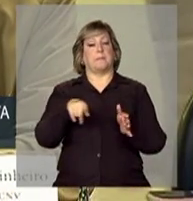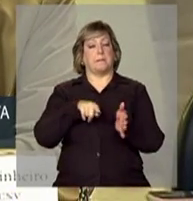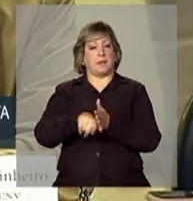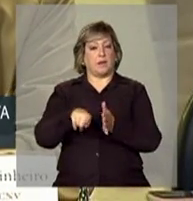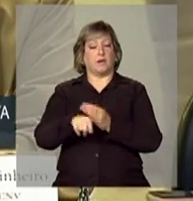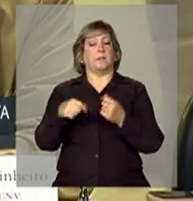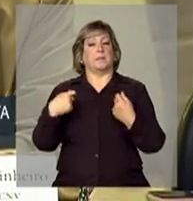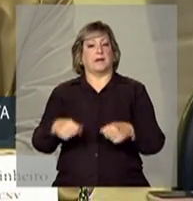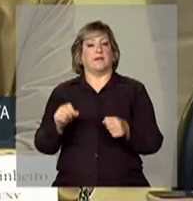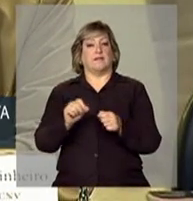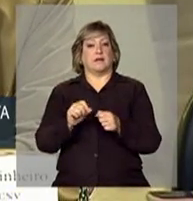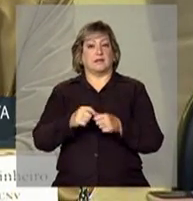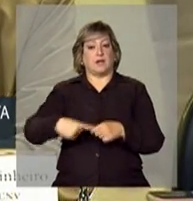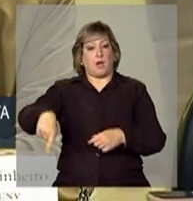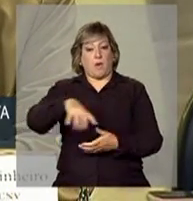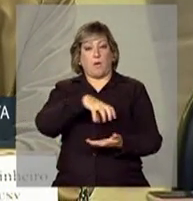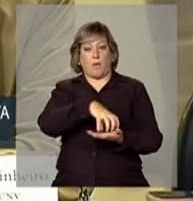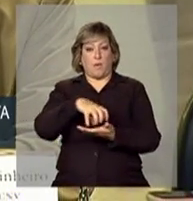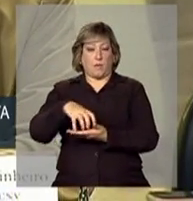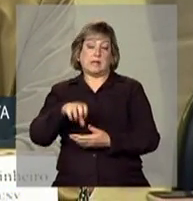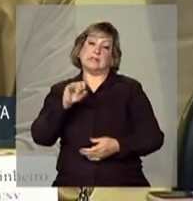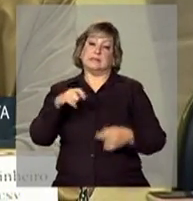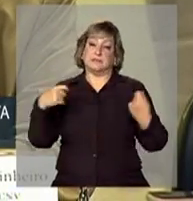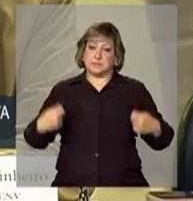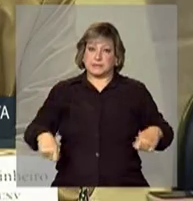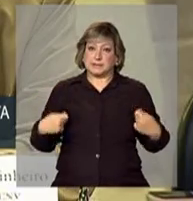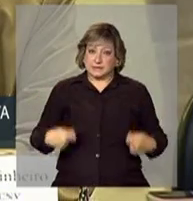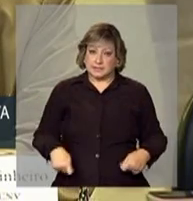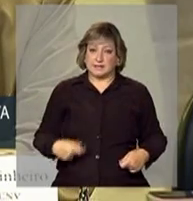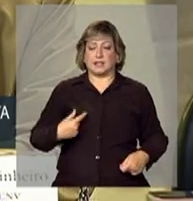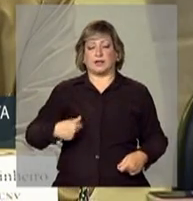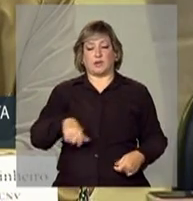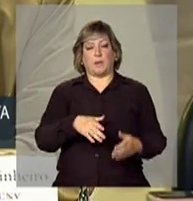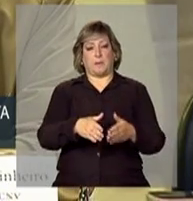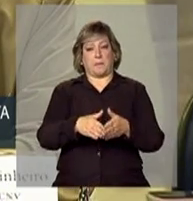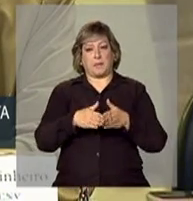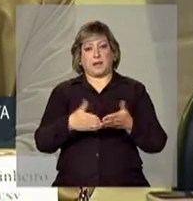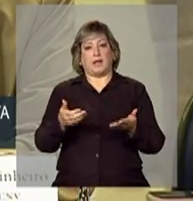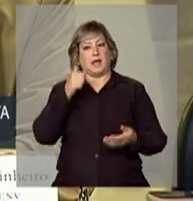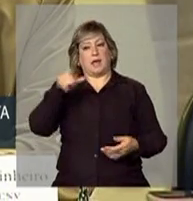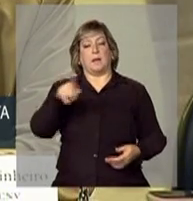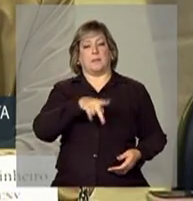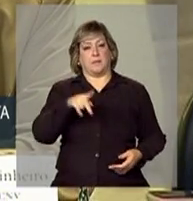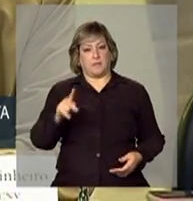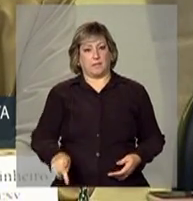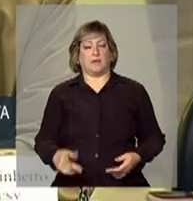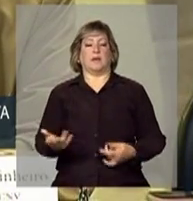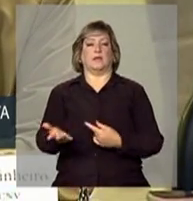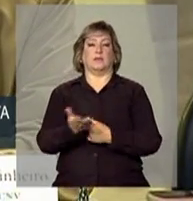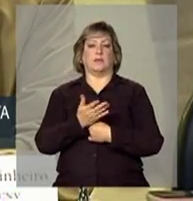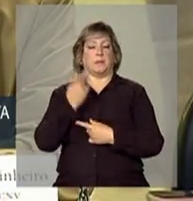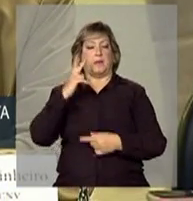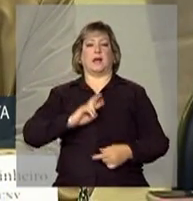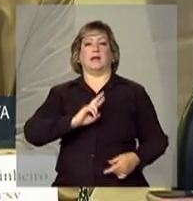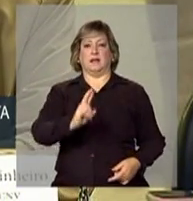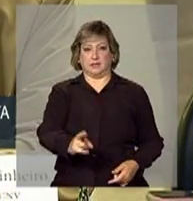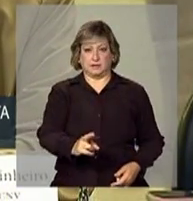aos comissionados e, se necessário, nós pediríamos ajuda à professora Starling para